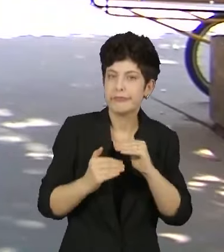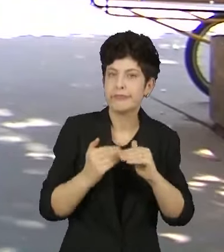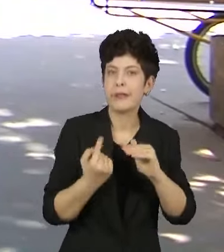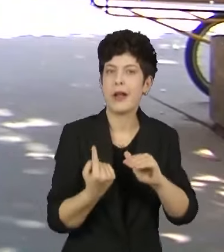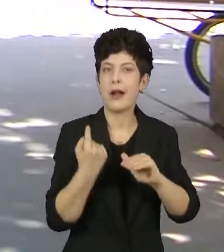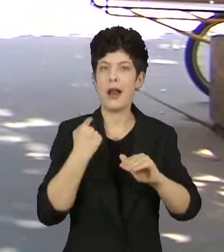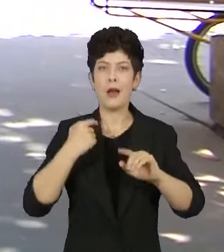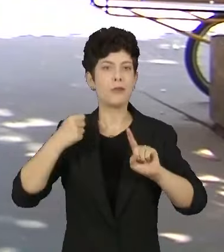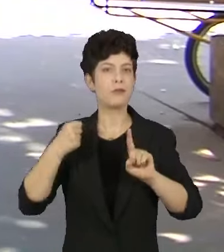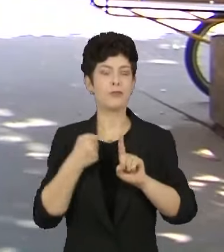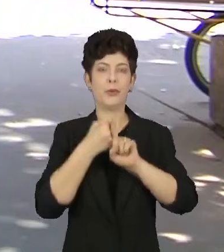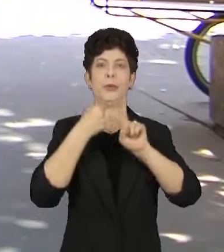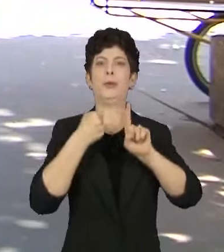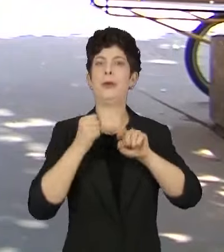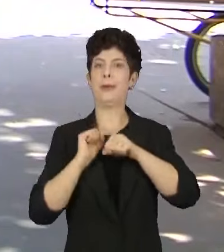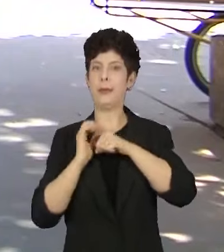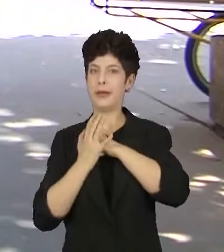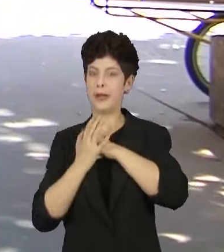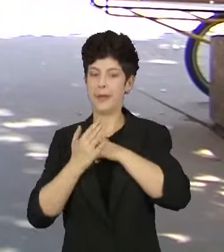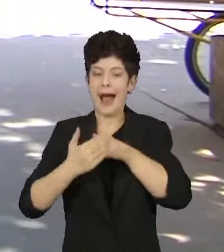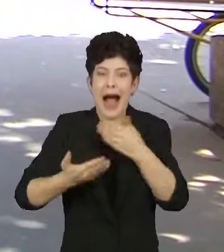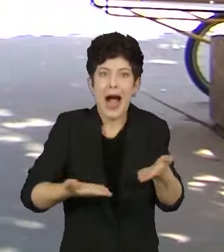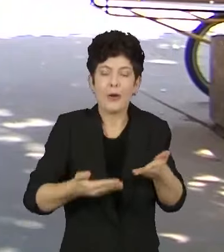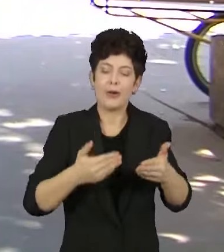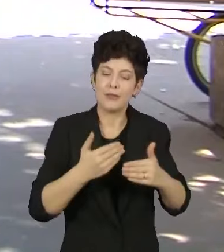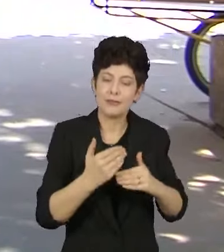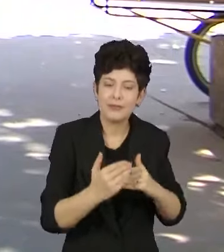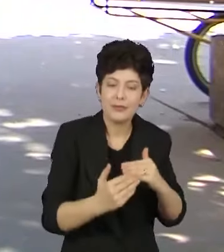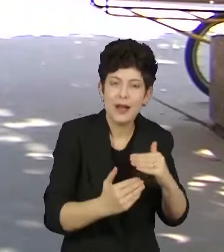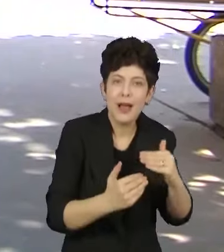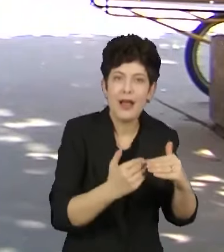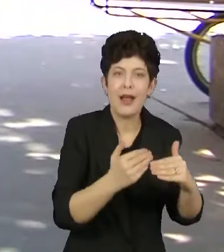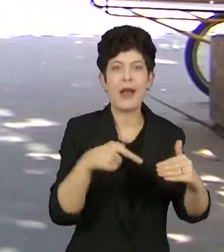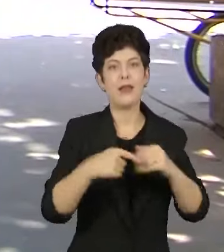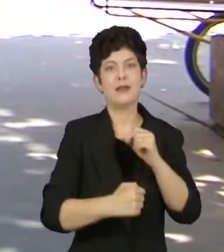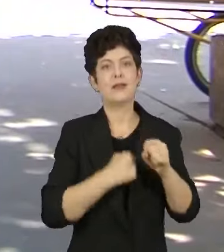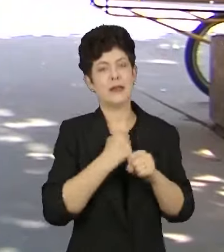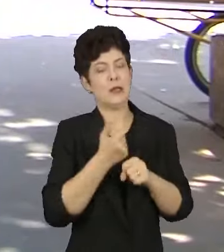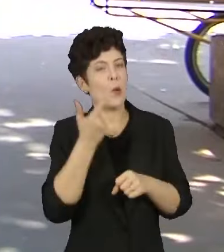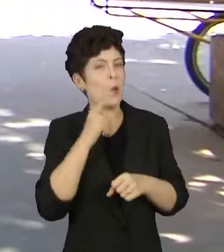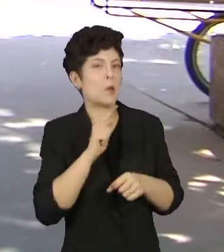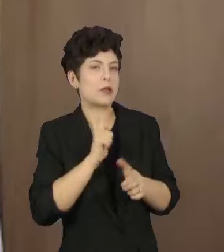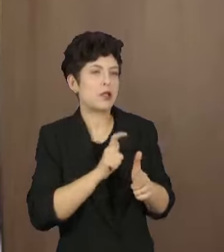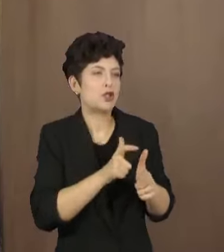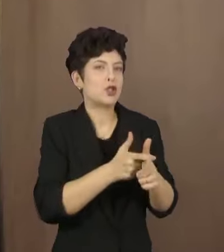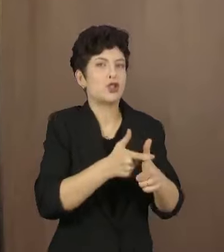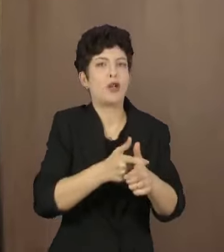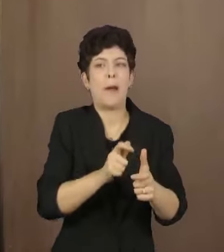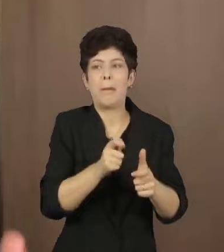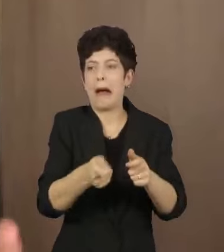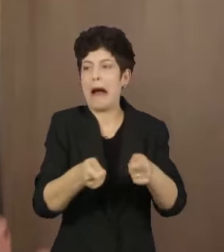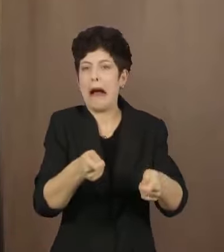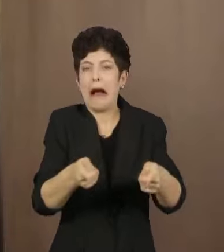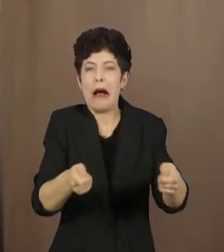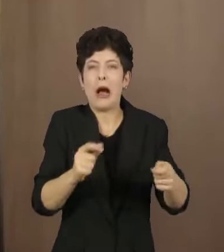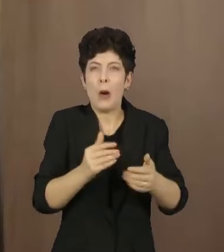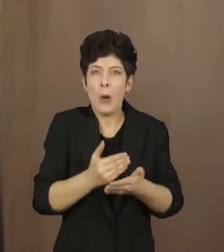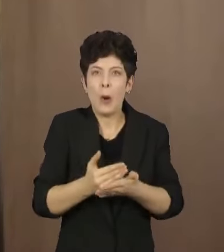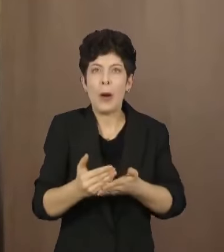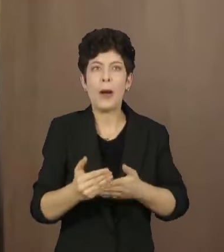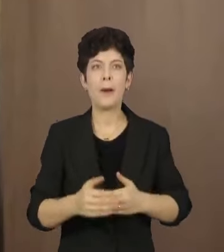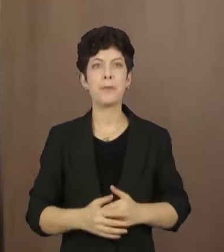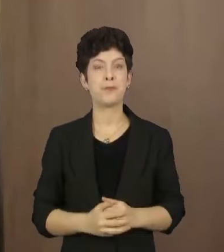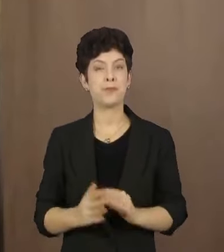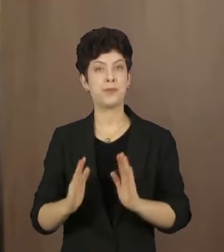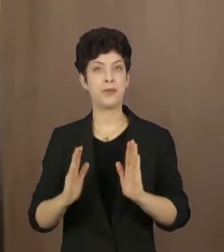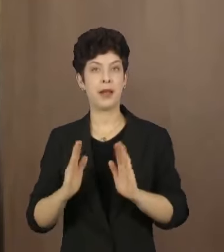do baque da pandemia. E este ano deve ter mais condição para pagamento das dívidas. O que a gente viu durante a pandemia